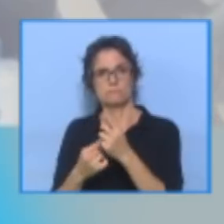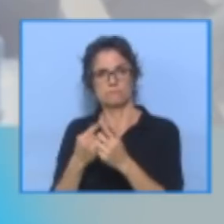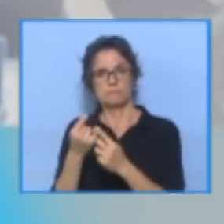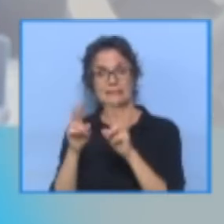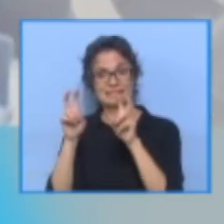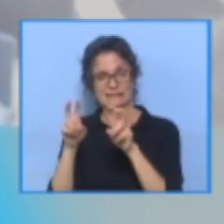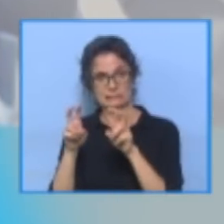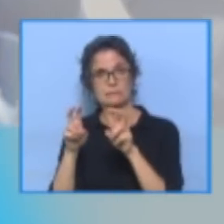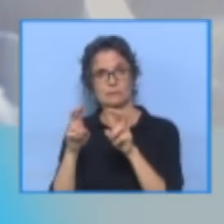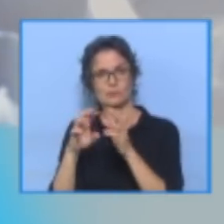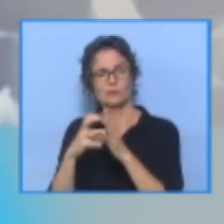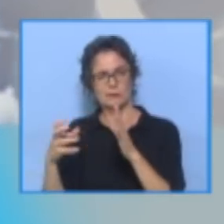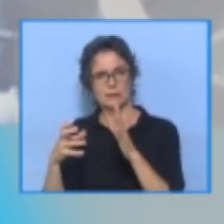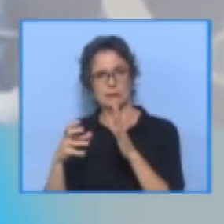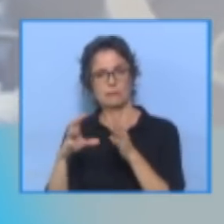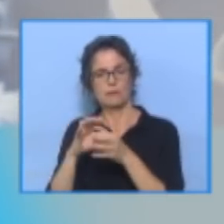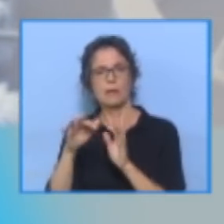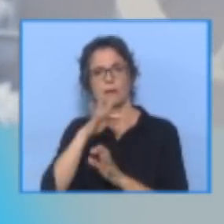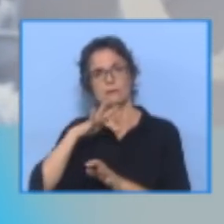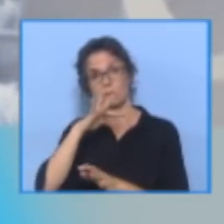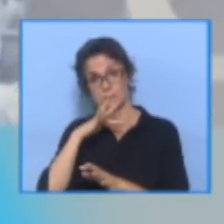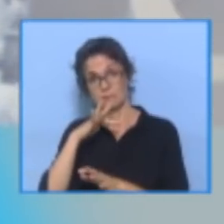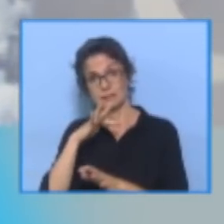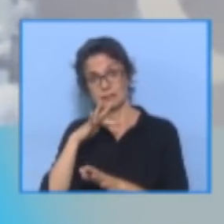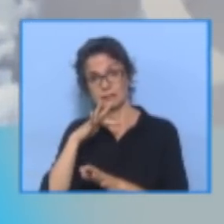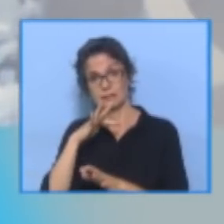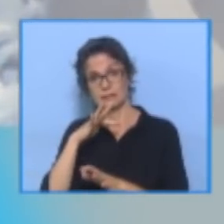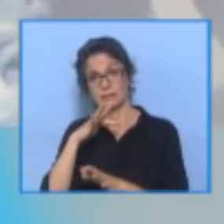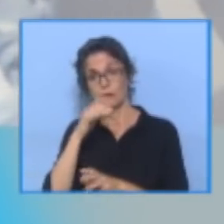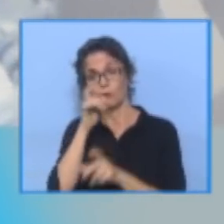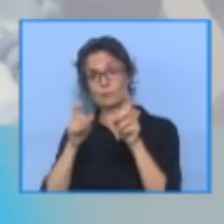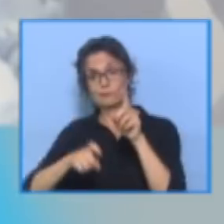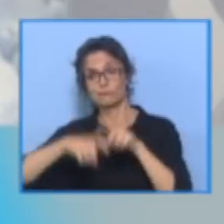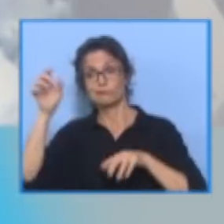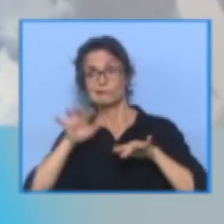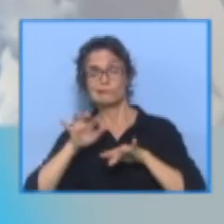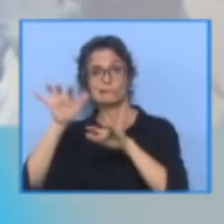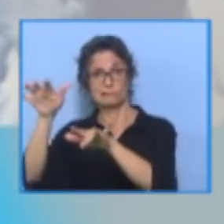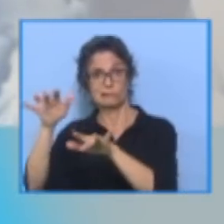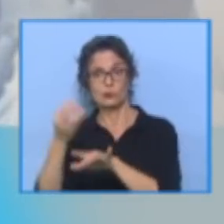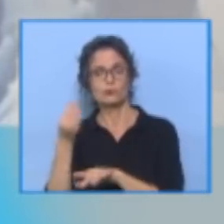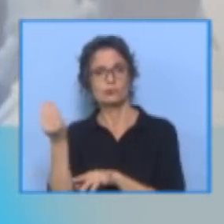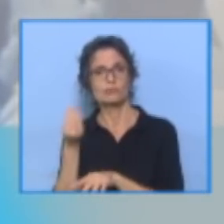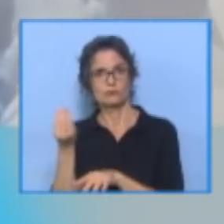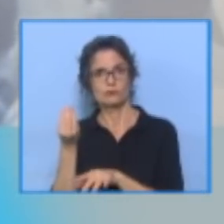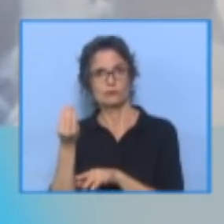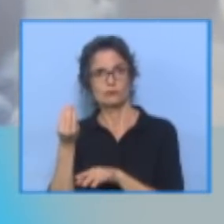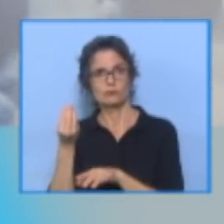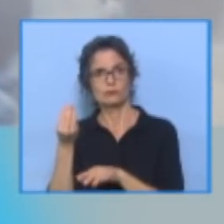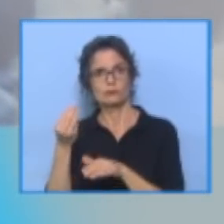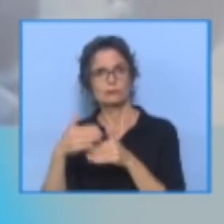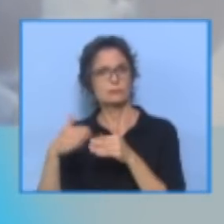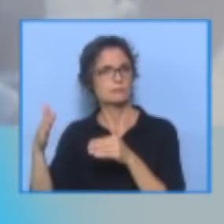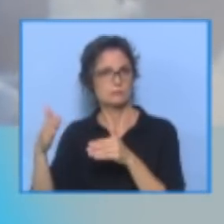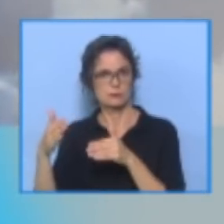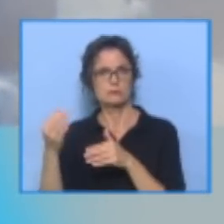as famílias e também o país em si como todo, que é a imigração maciça, não é? Sobretudo dos jovens. Há